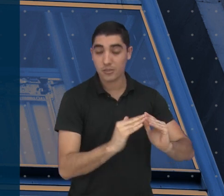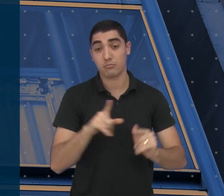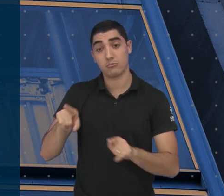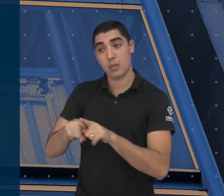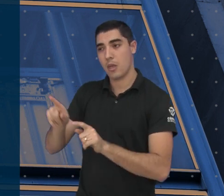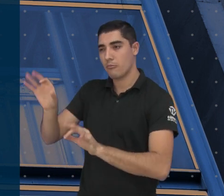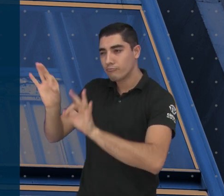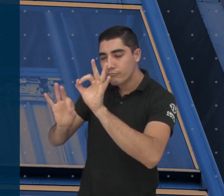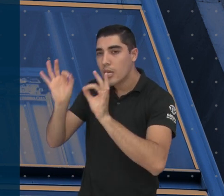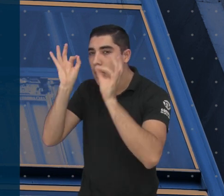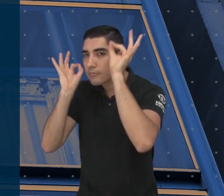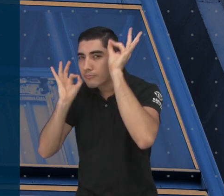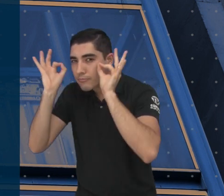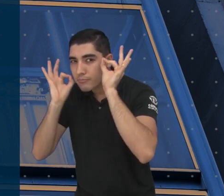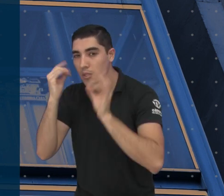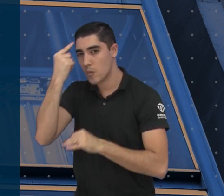diarista,